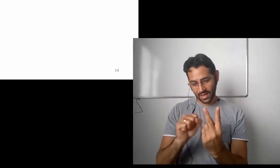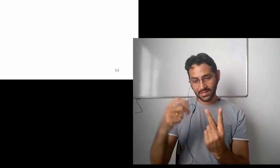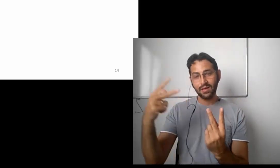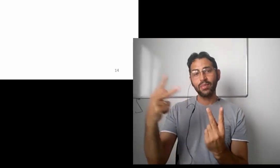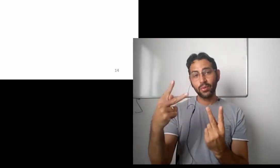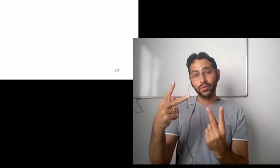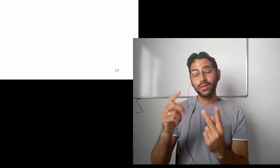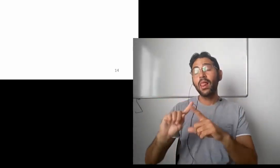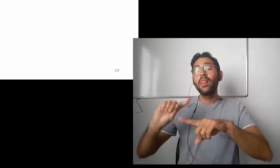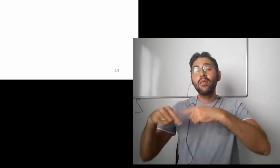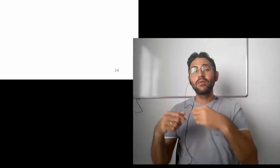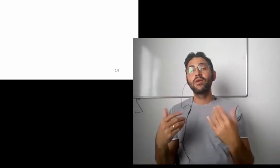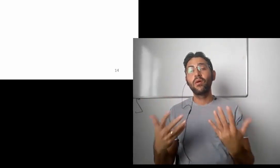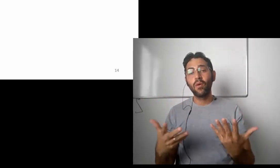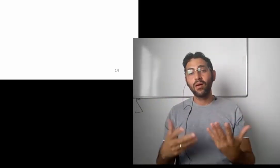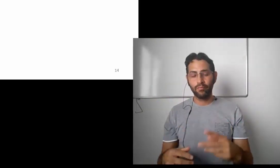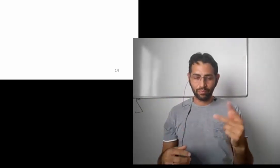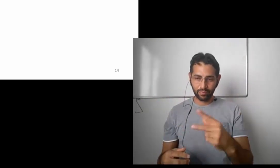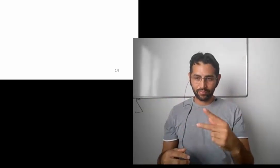2S2.